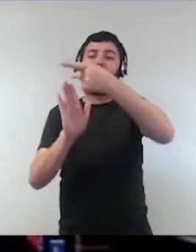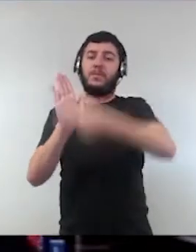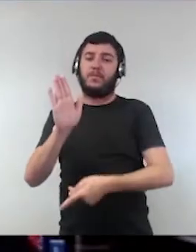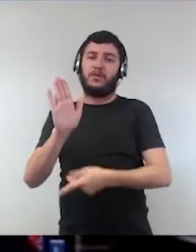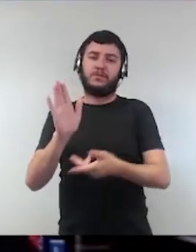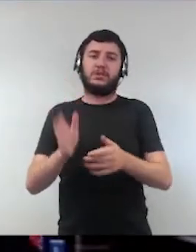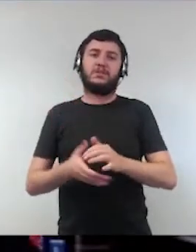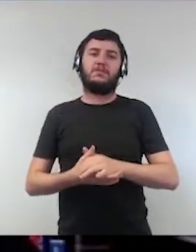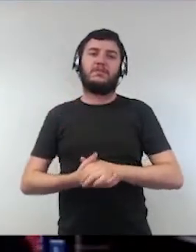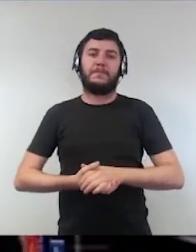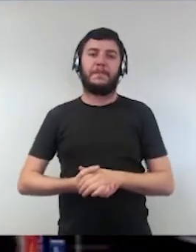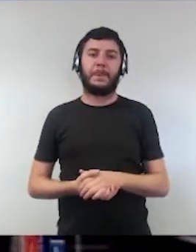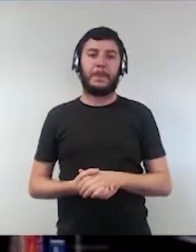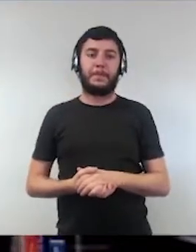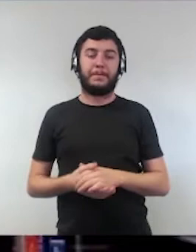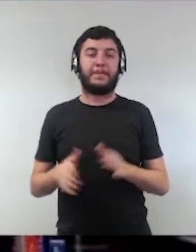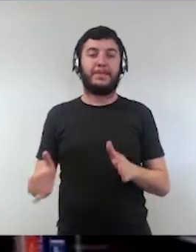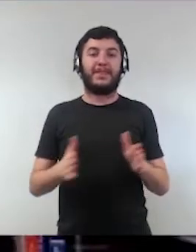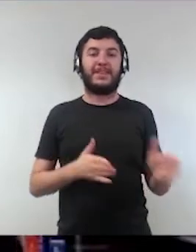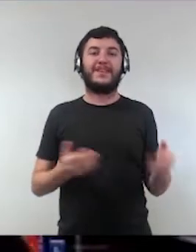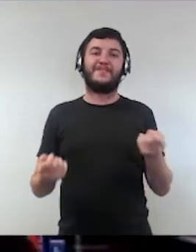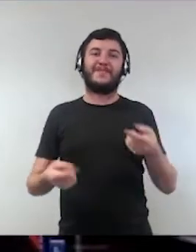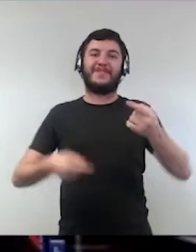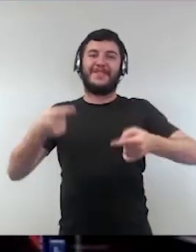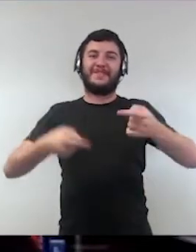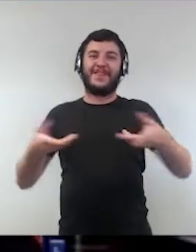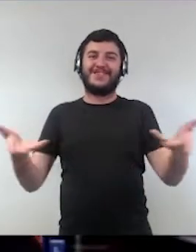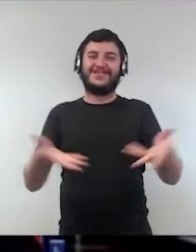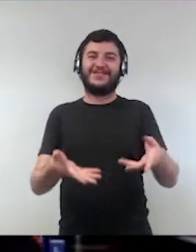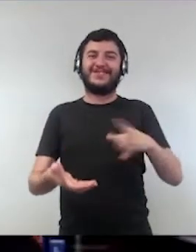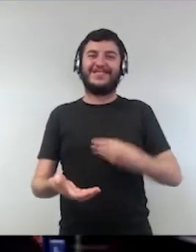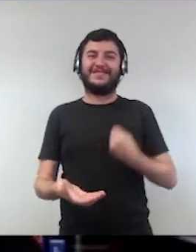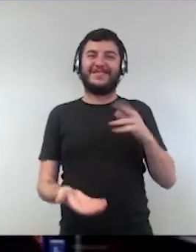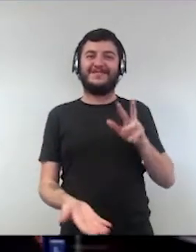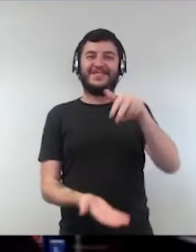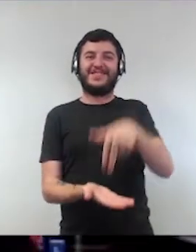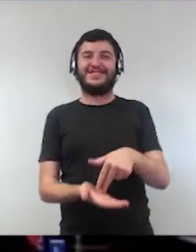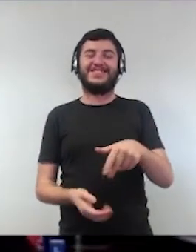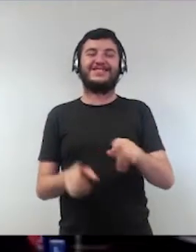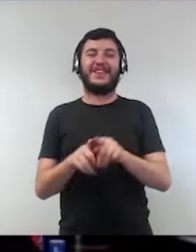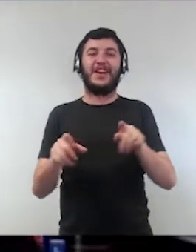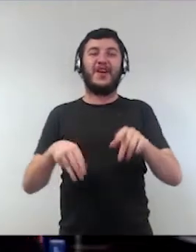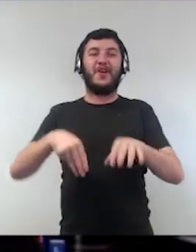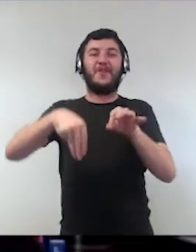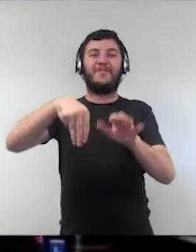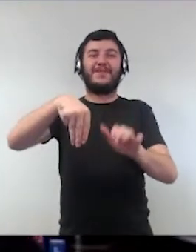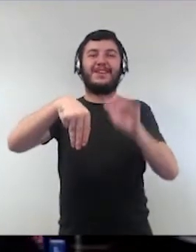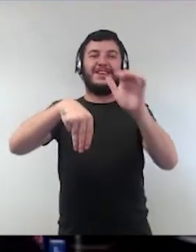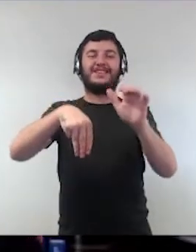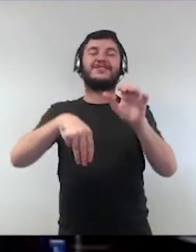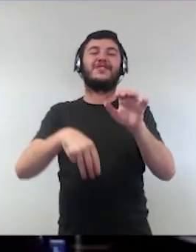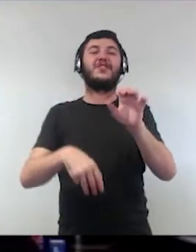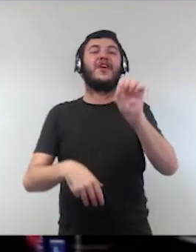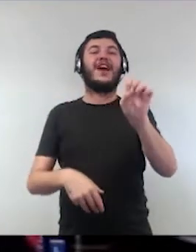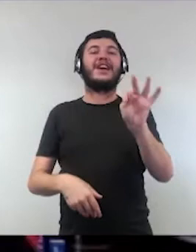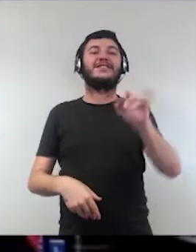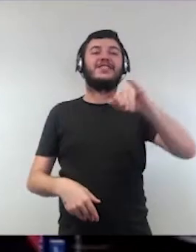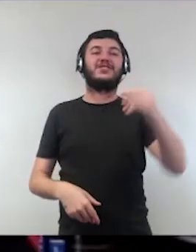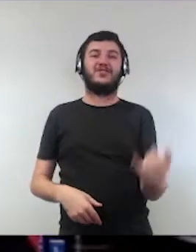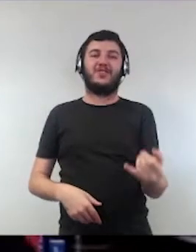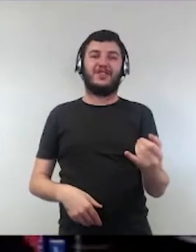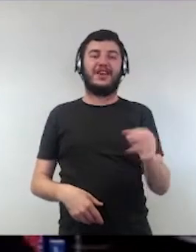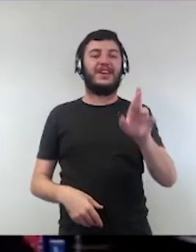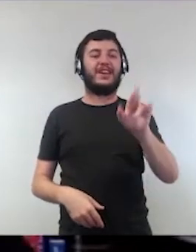neste ponto. Para conversar conosco, nós teremos aqui a presença do ministro Ricardo Vilas Boas Cueva, ministro do Superior Tribunal de